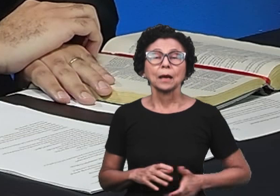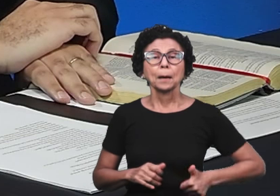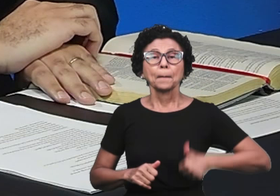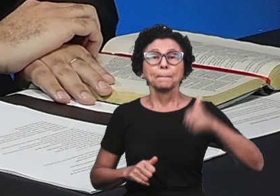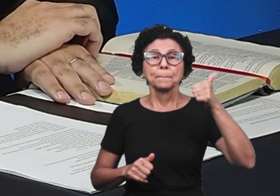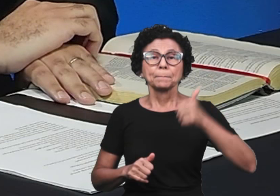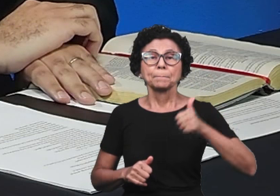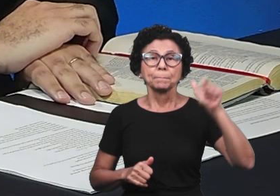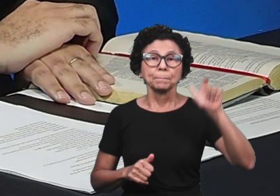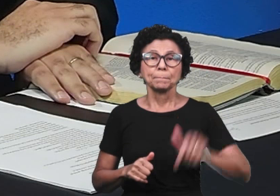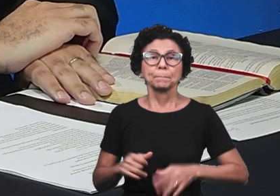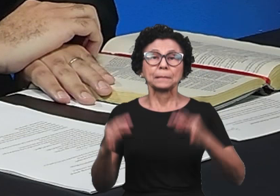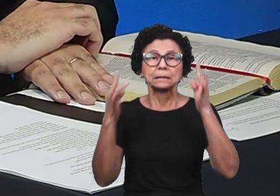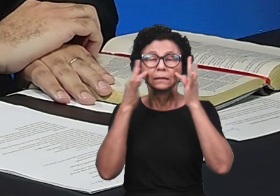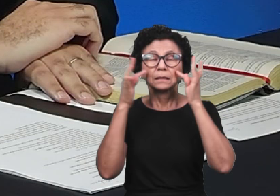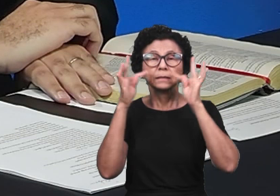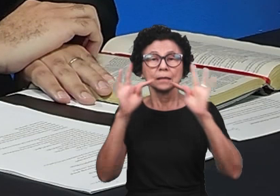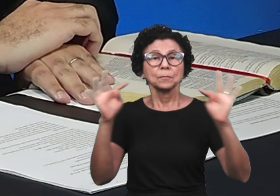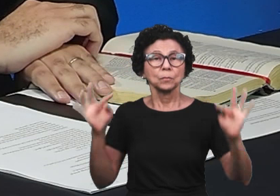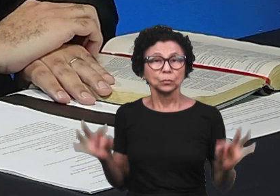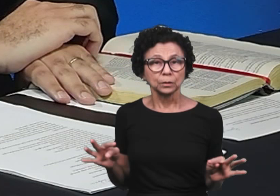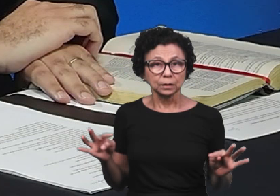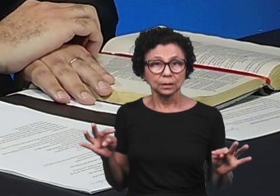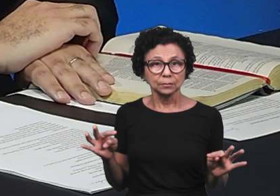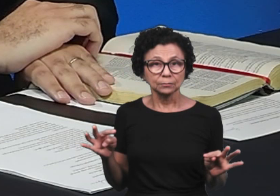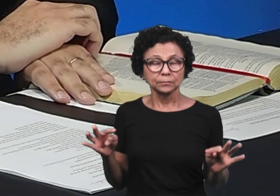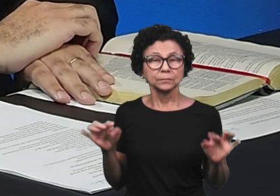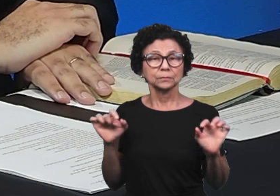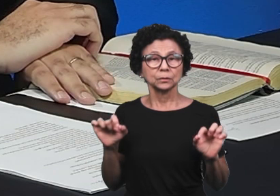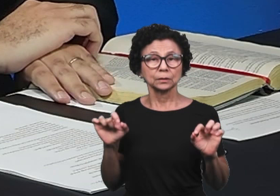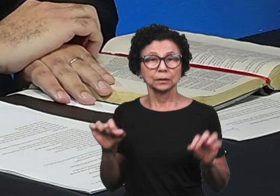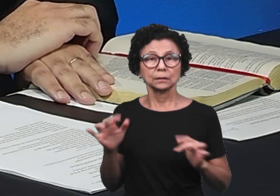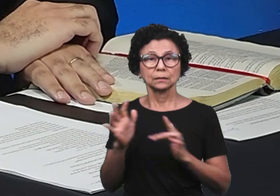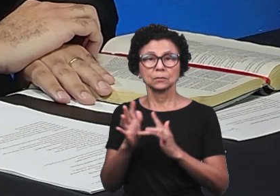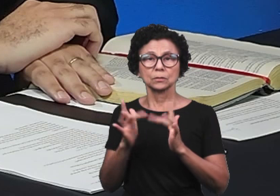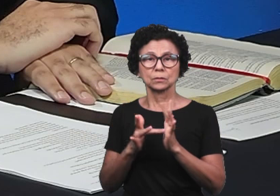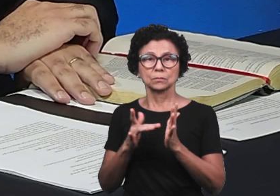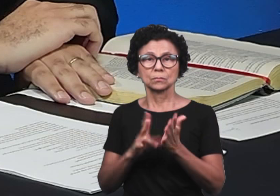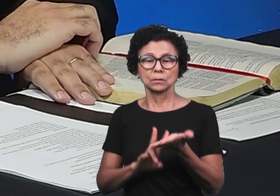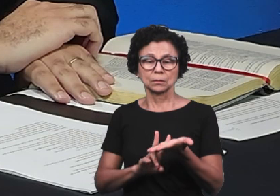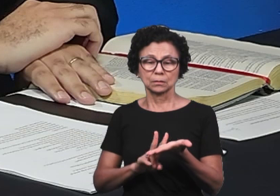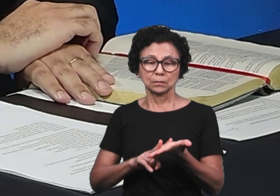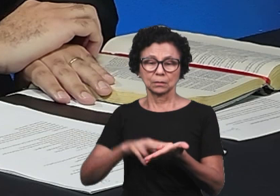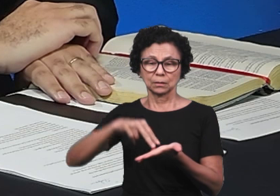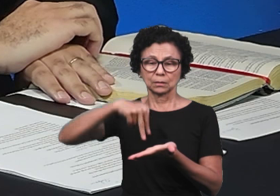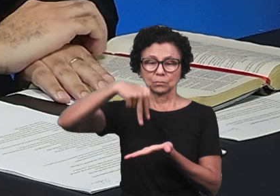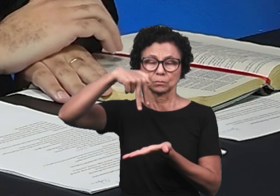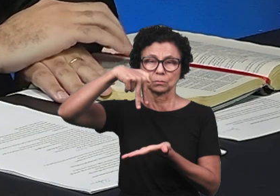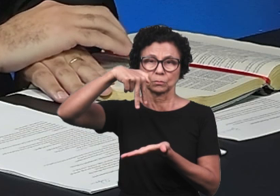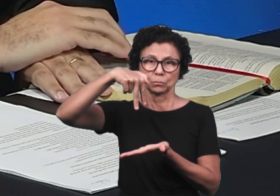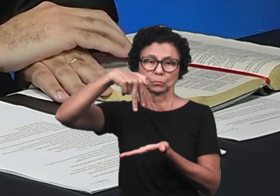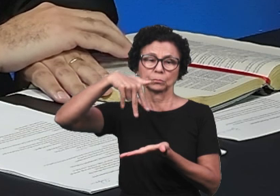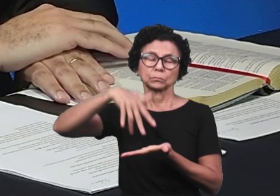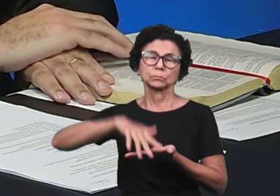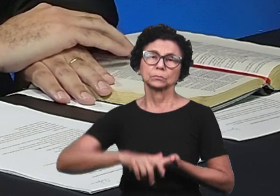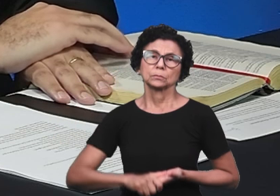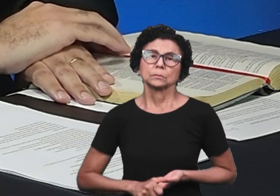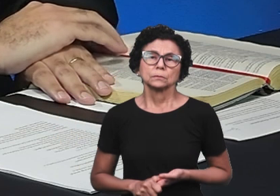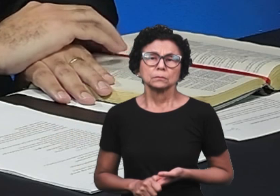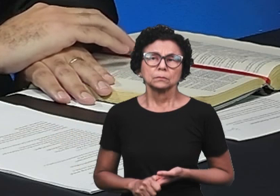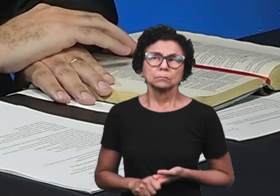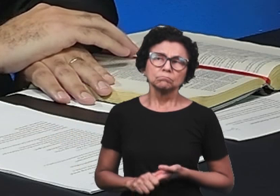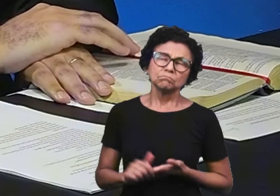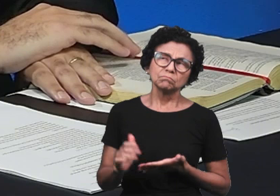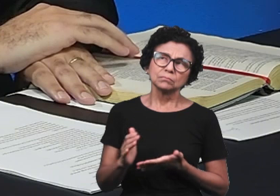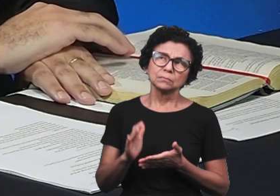da ressurreição do Senhor Jesus. Há algumas pessoas que, às vezes,